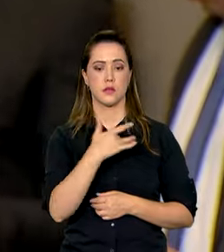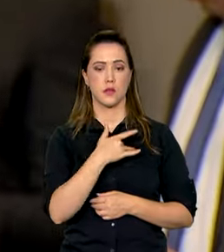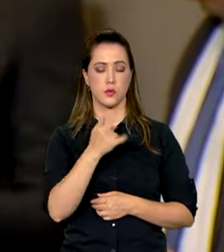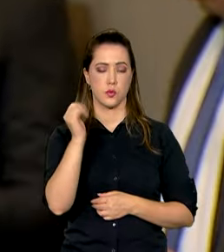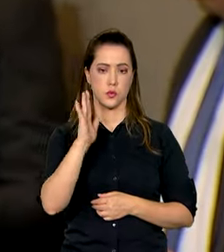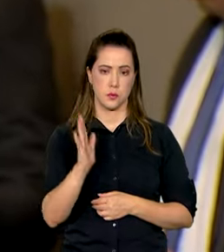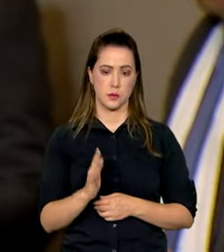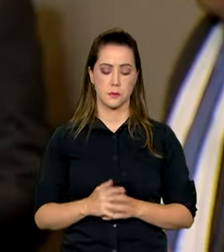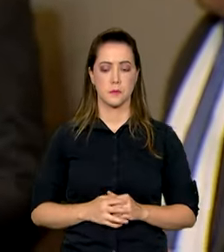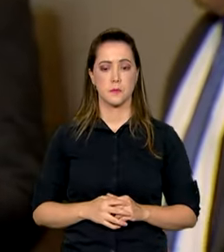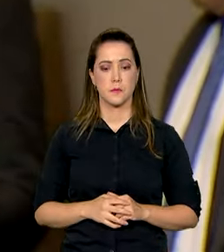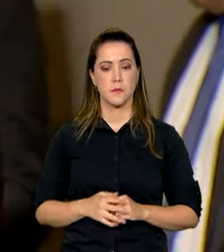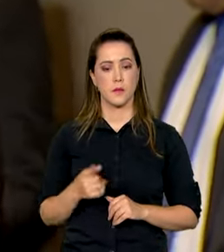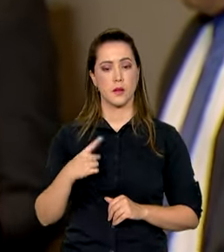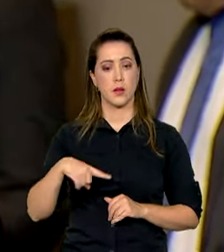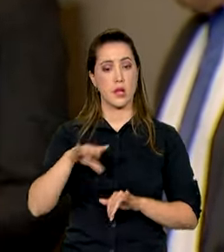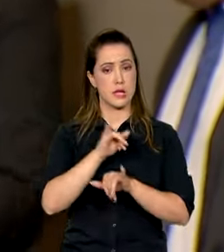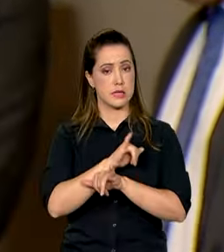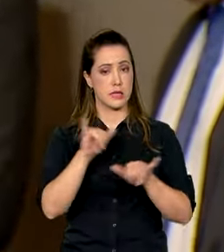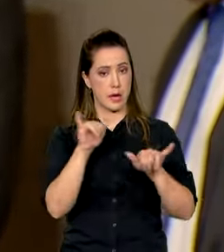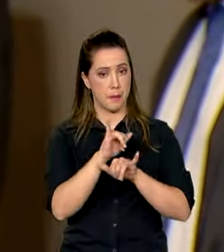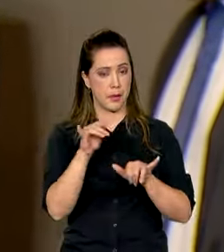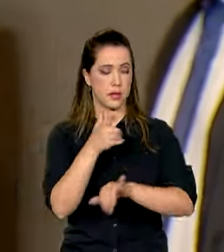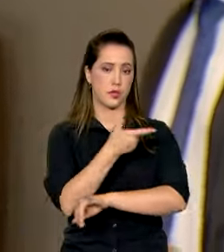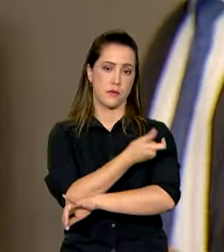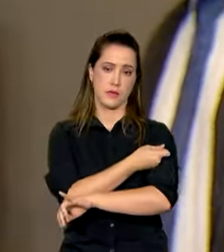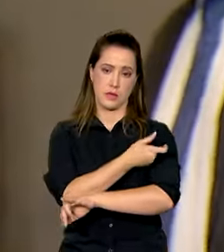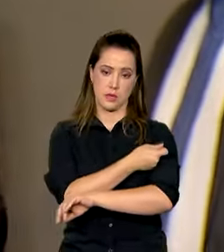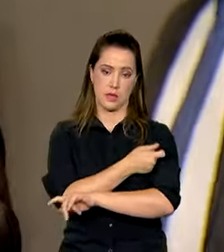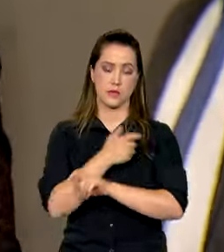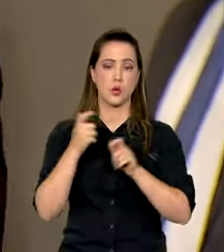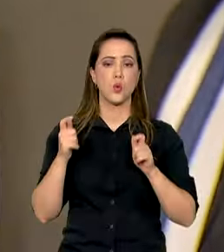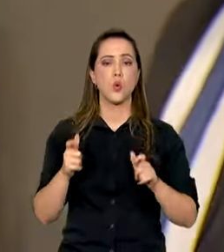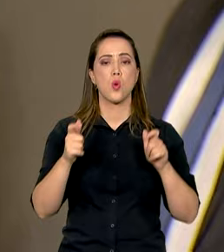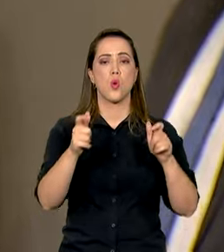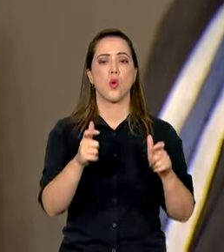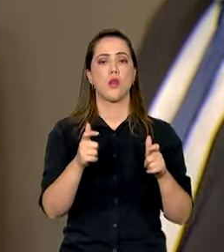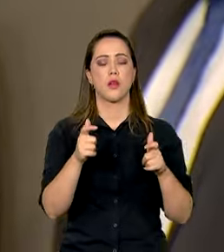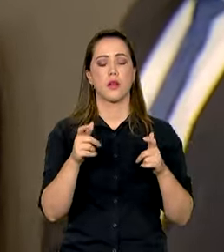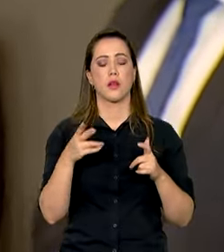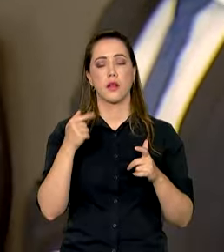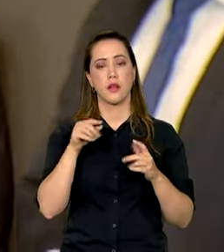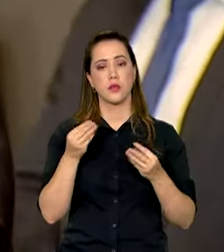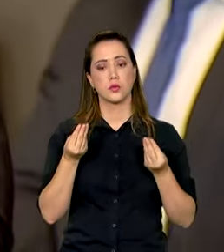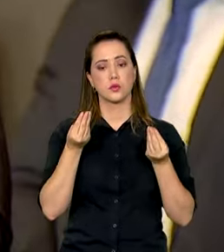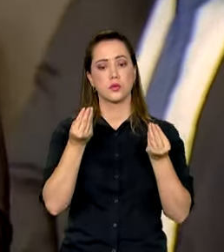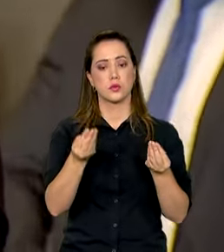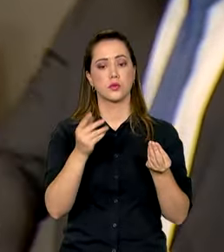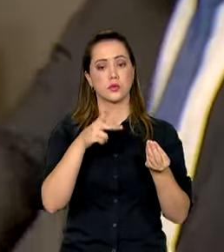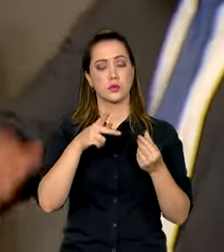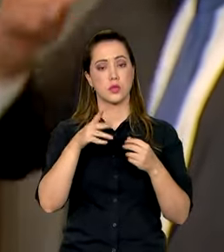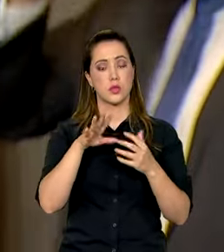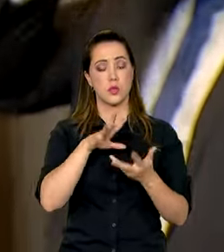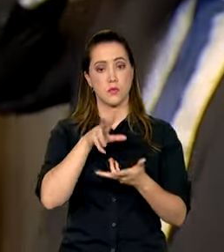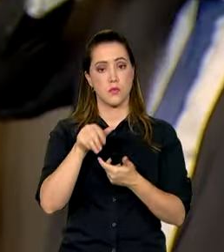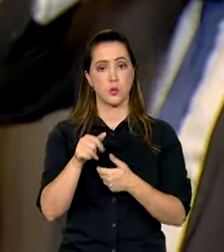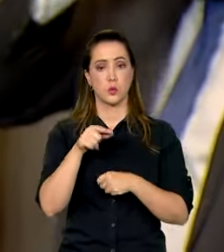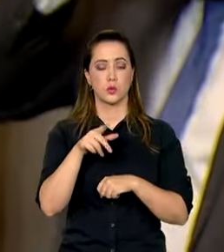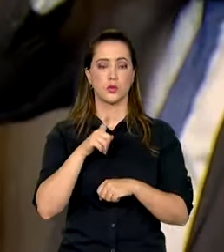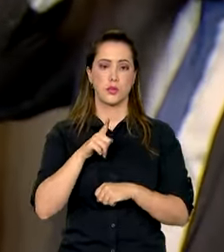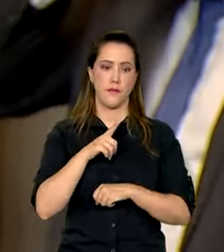Brasil. E as campanhas de vacinação, a universalização da vacinação no país era um